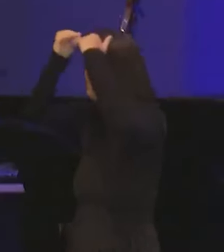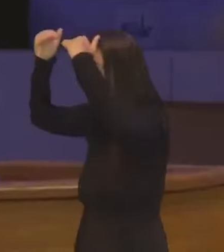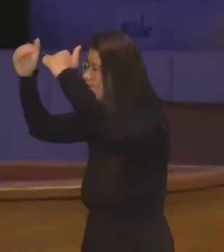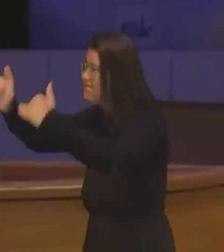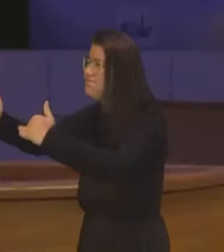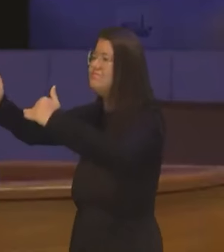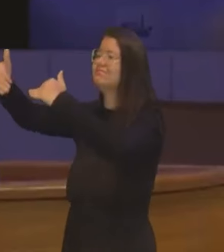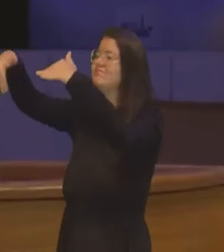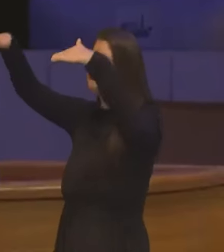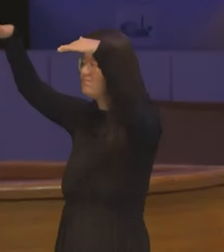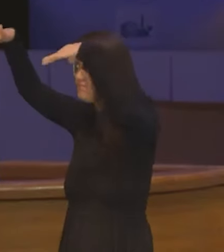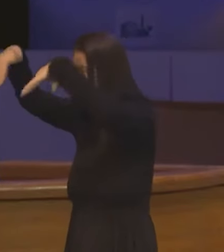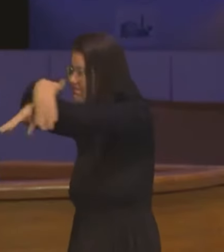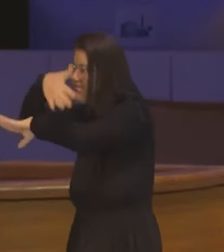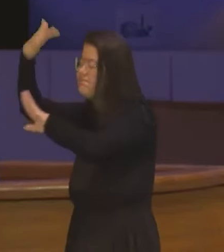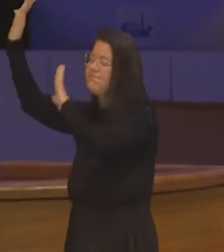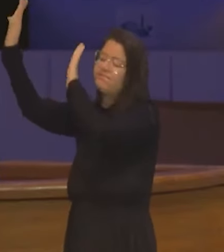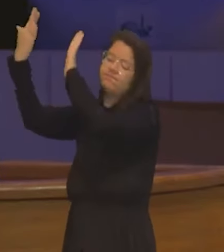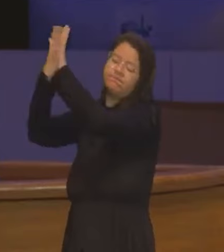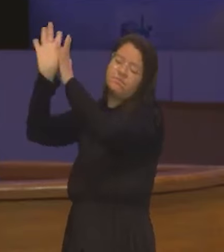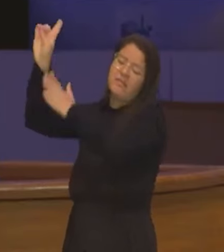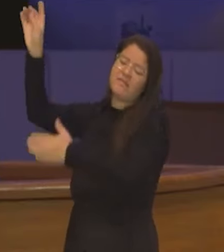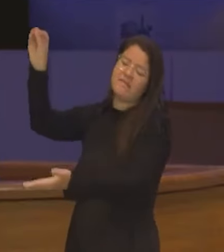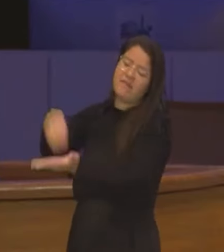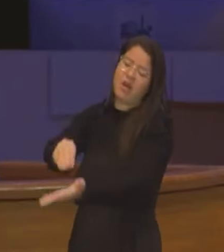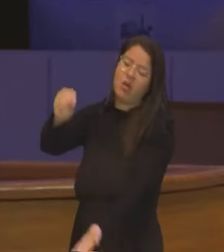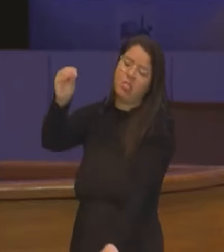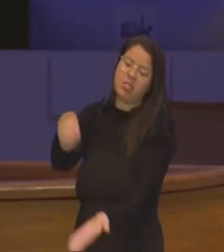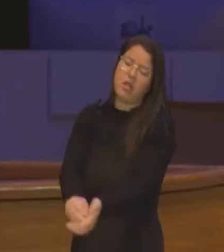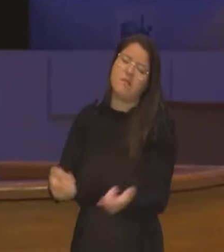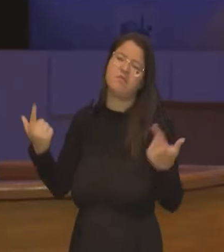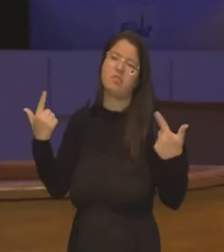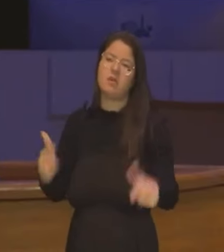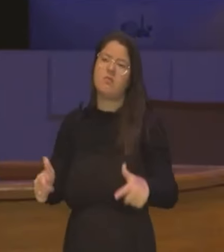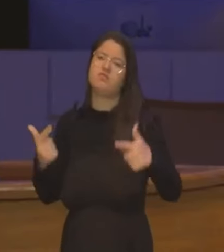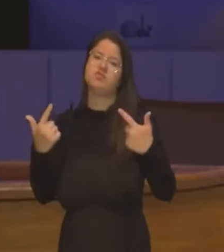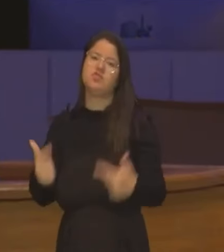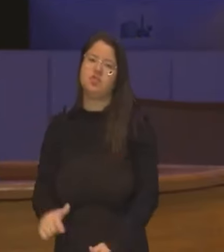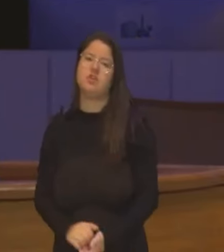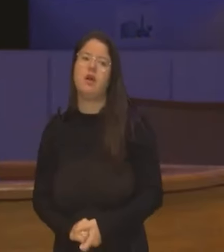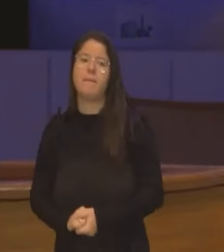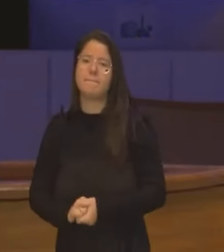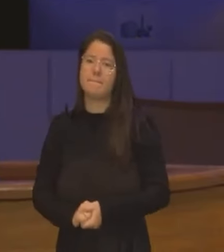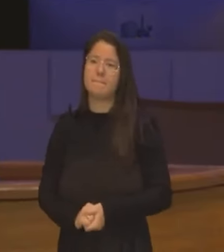santa reverência diante a presença e o poder de Deus.